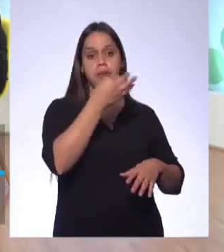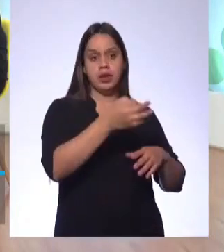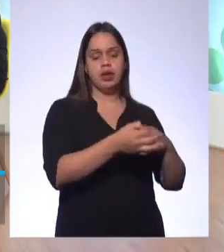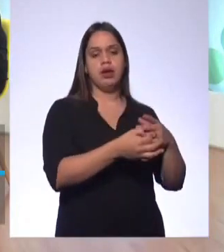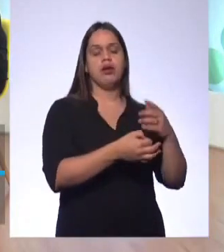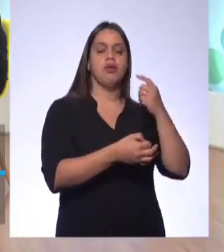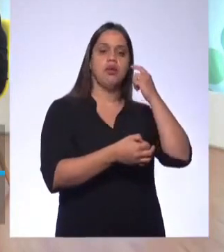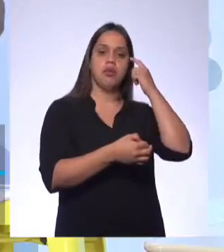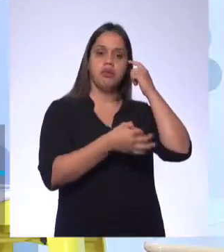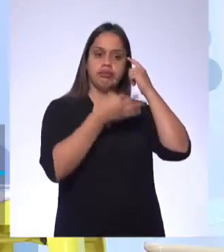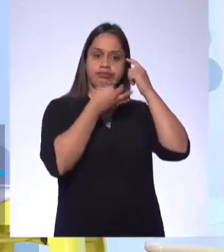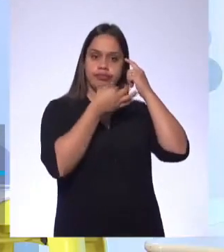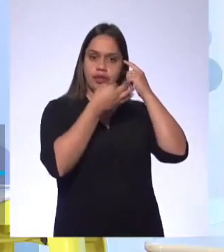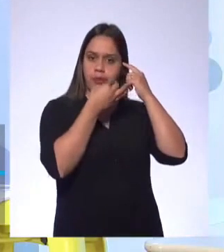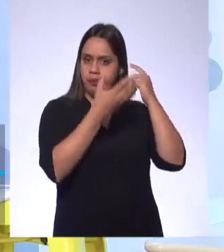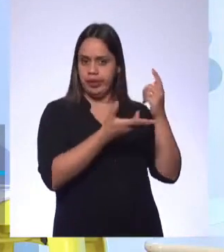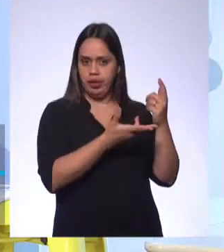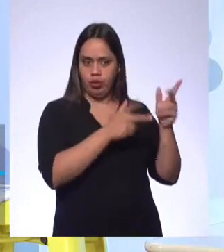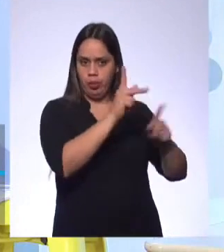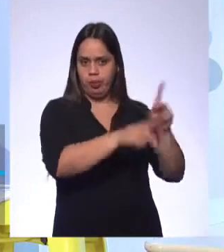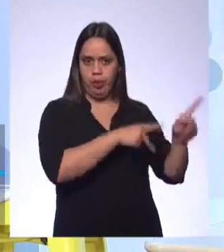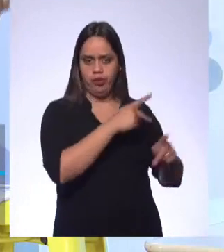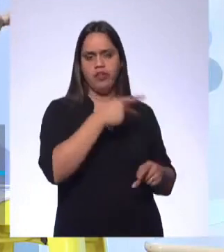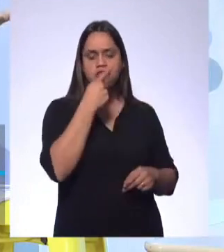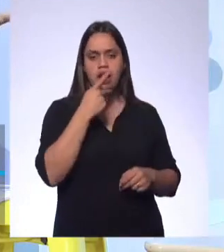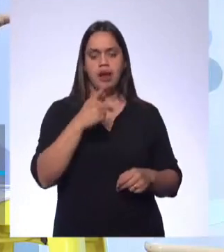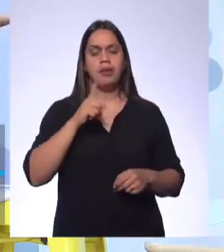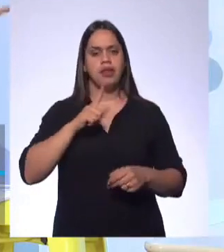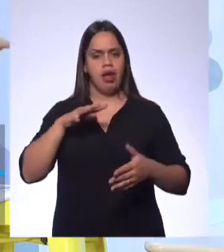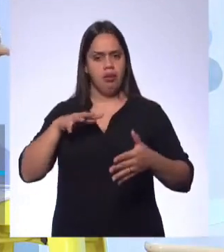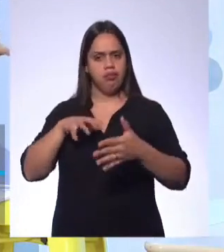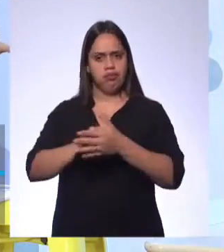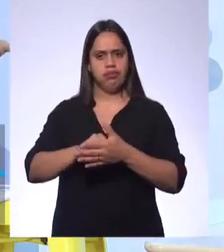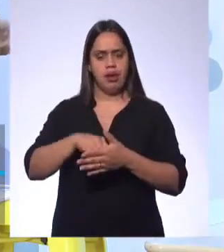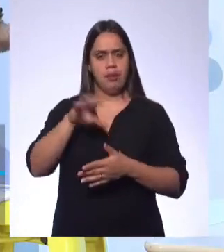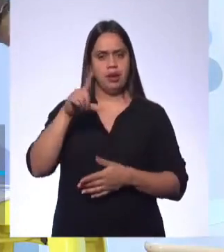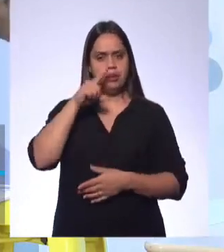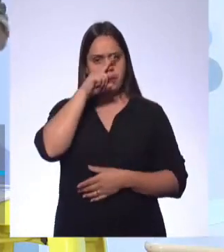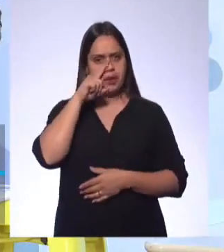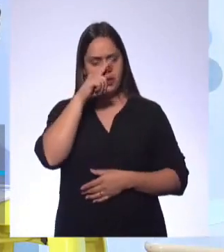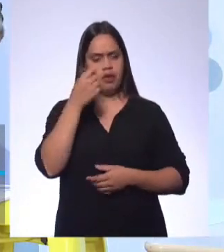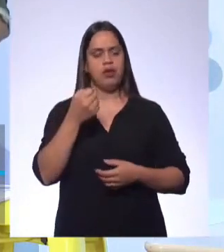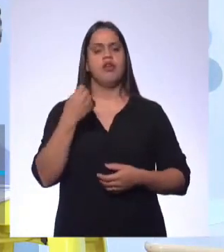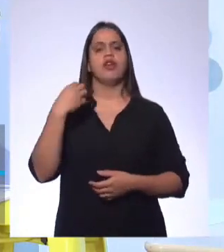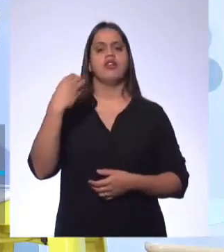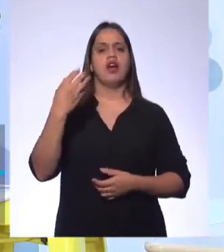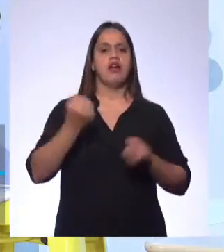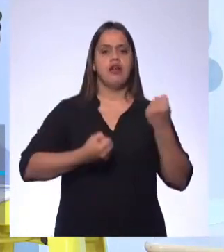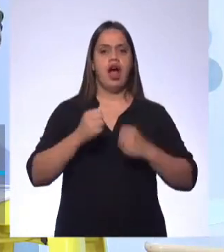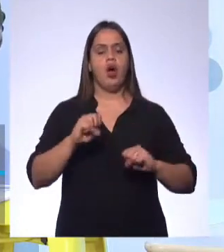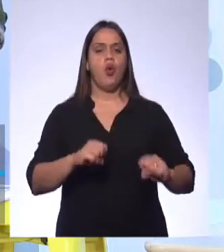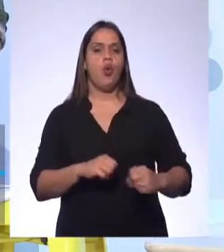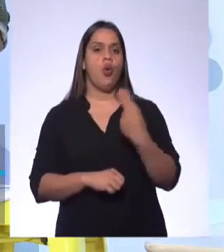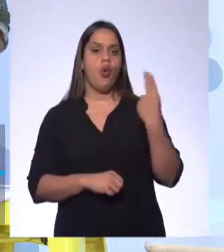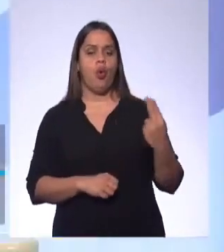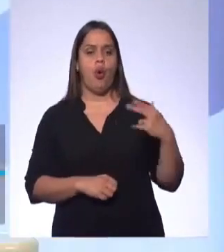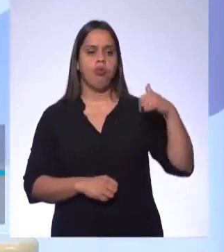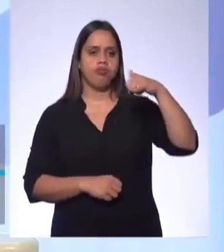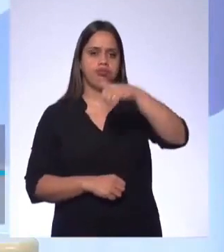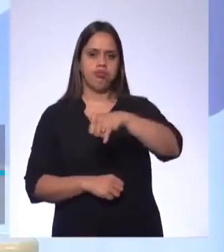que você escuta que as pessoas falam normalmente. É mais perigoso viajar de carro ou de avião?